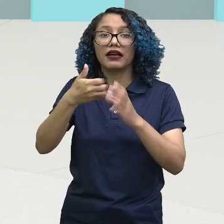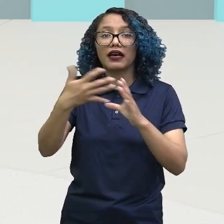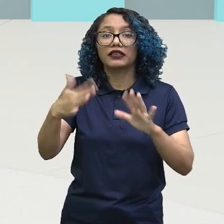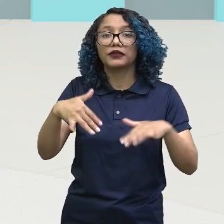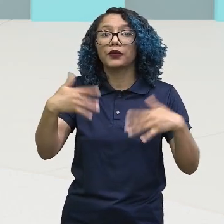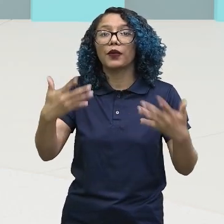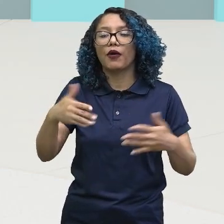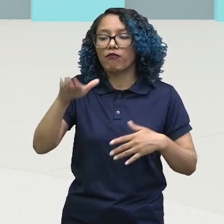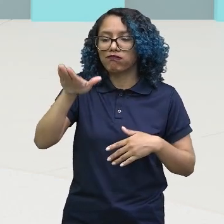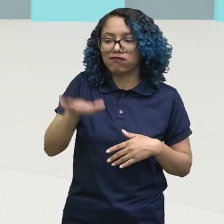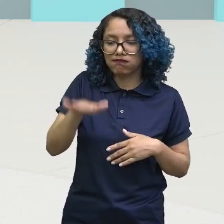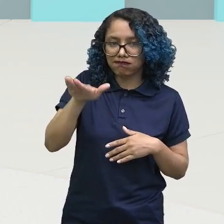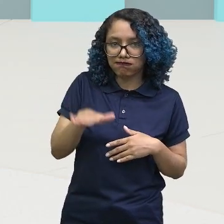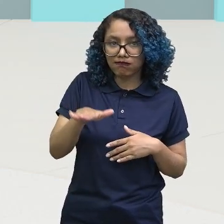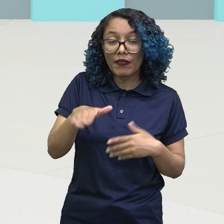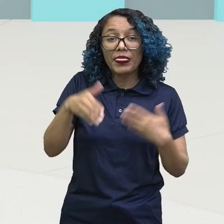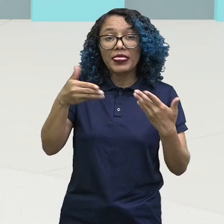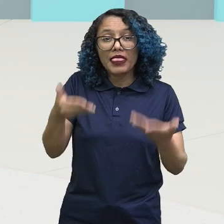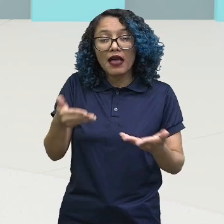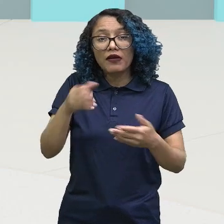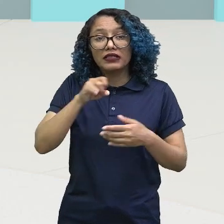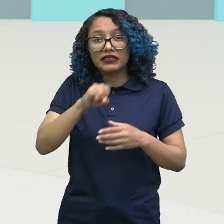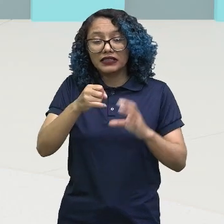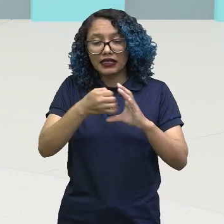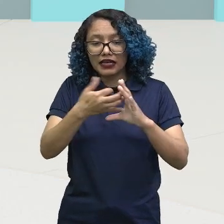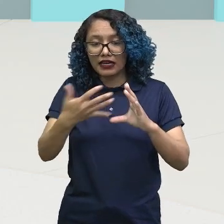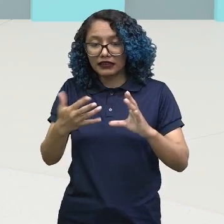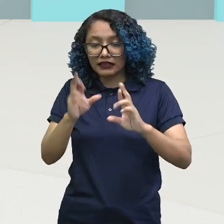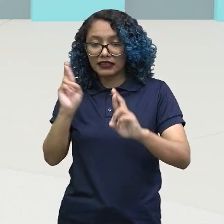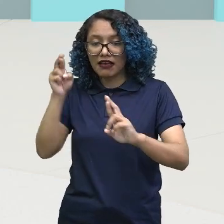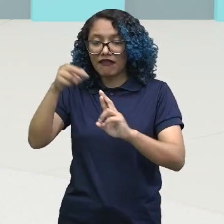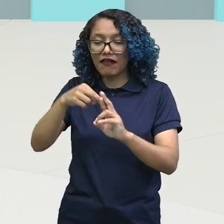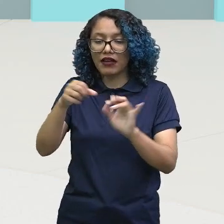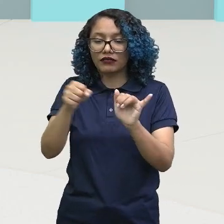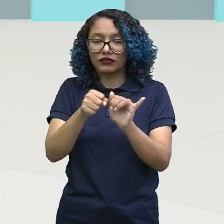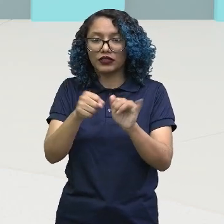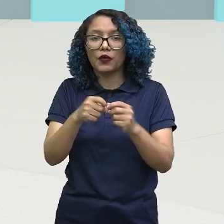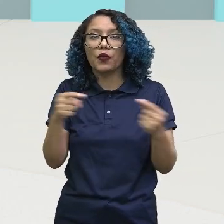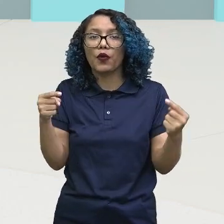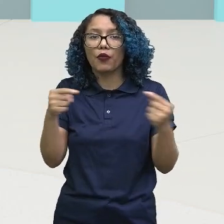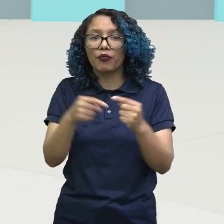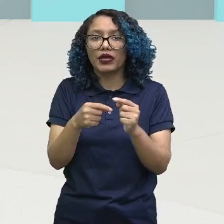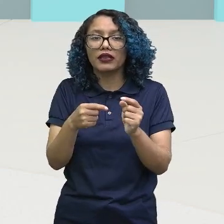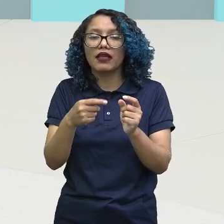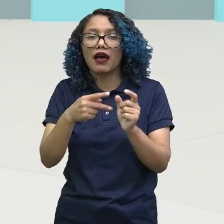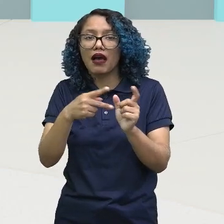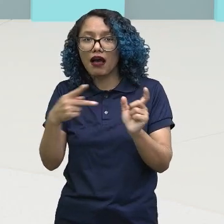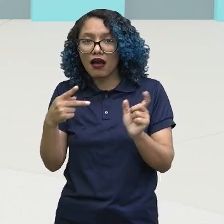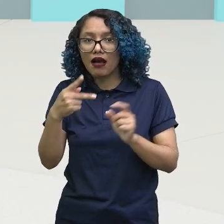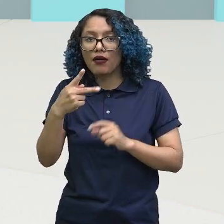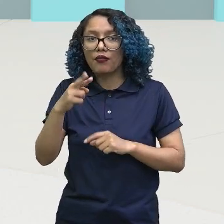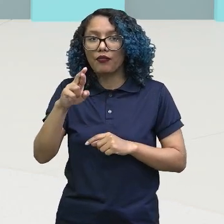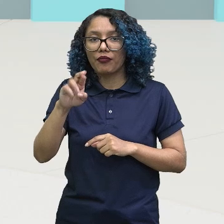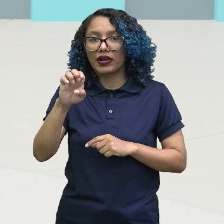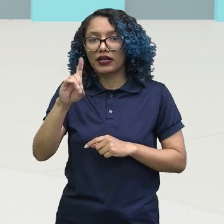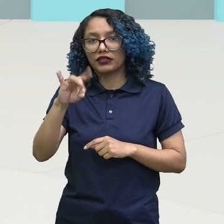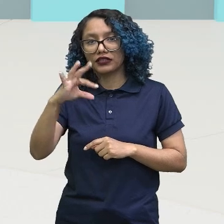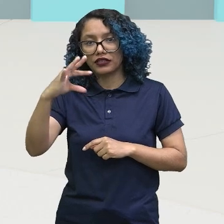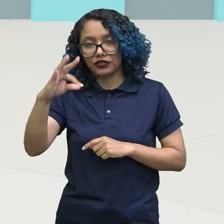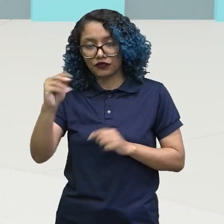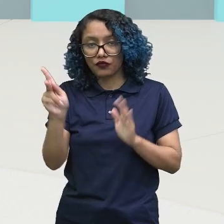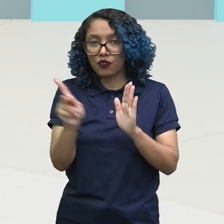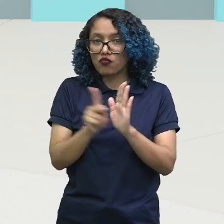Então, quando a característica está fazendo uma referência ao sujeito, eu tenho um predicativo, especificamente o predicativo do